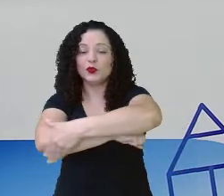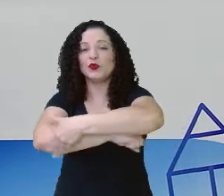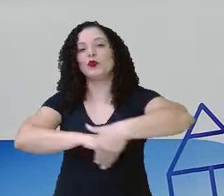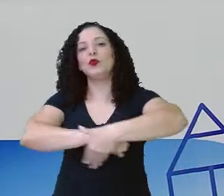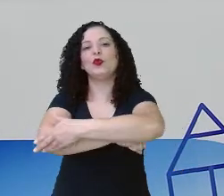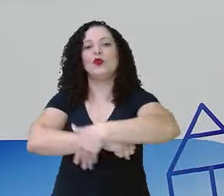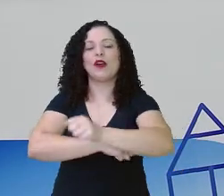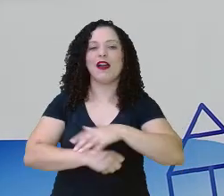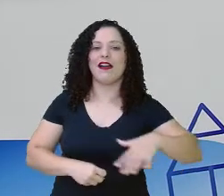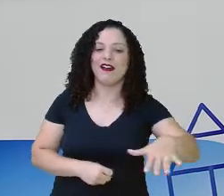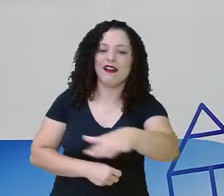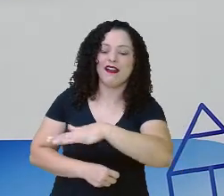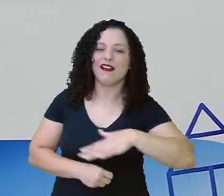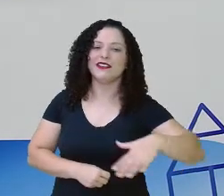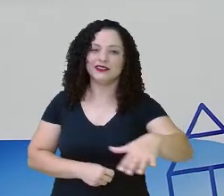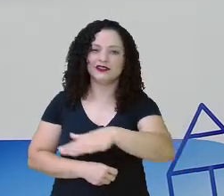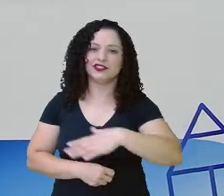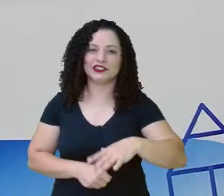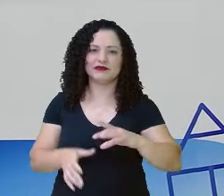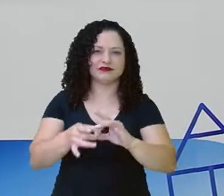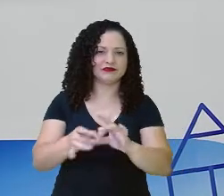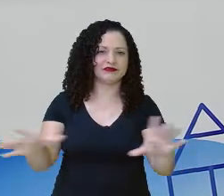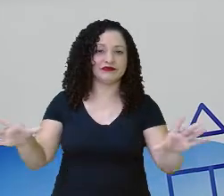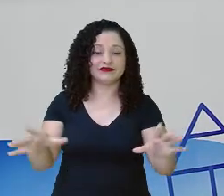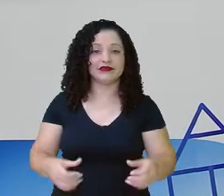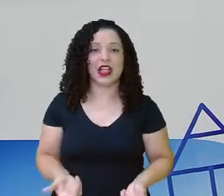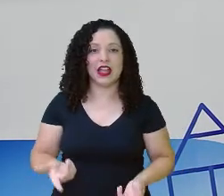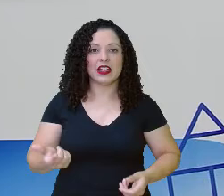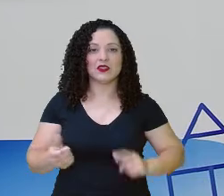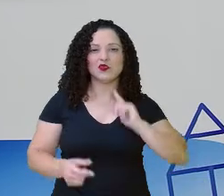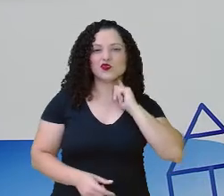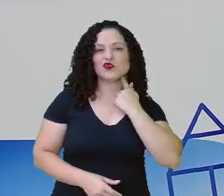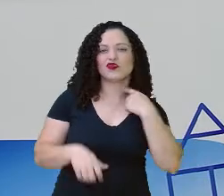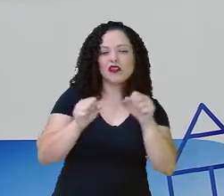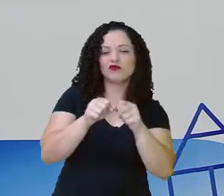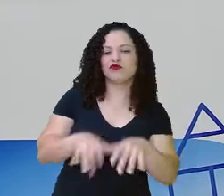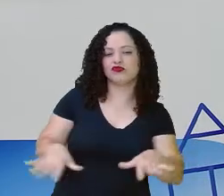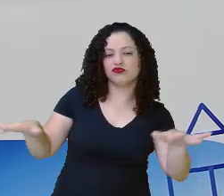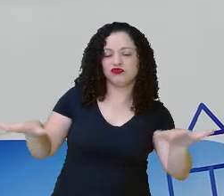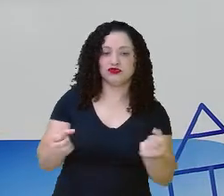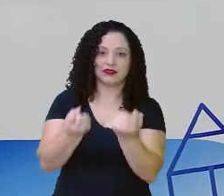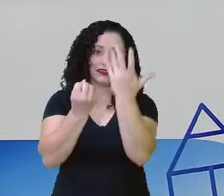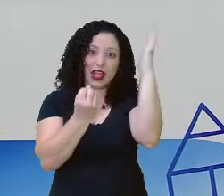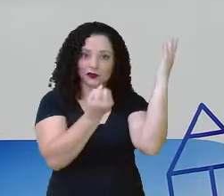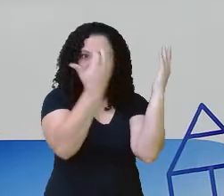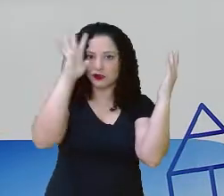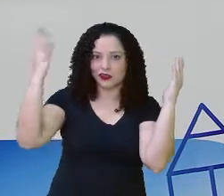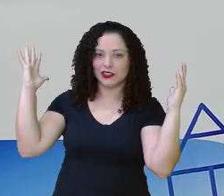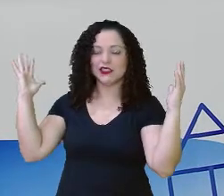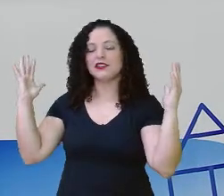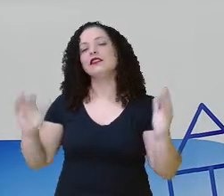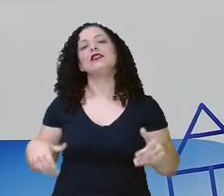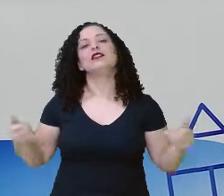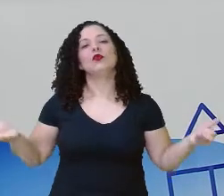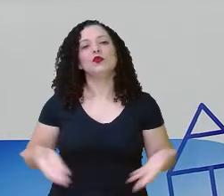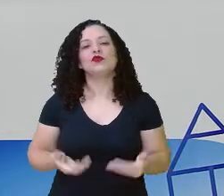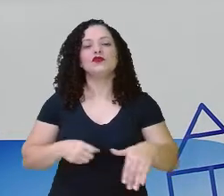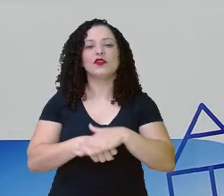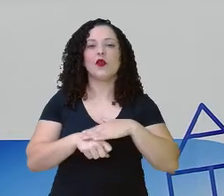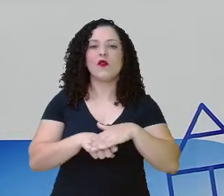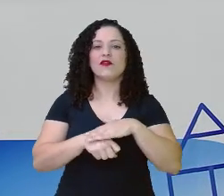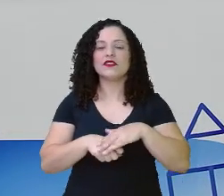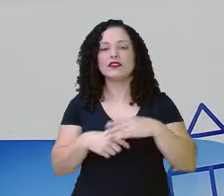em terrenos baldios, vão ali estar no meio ambiente. A gente já conversou tanto sobre isso aqui, mas vamos conversar também sobre